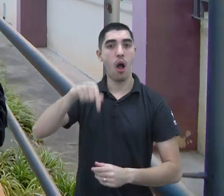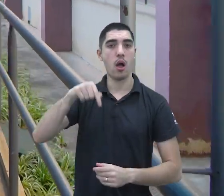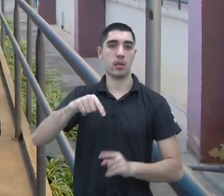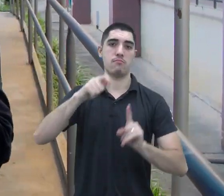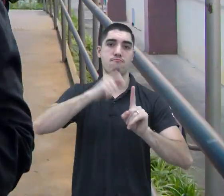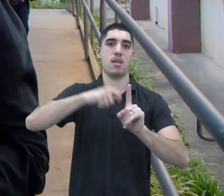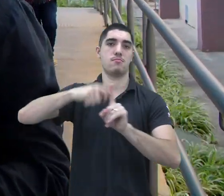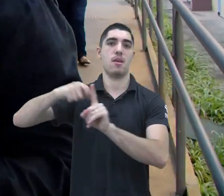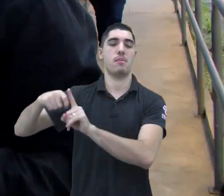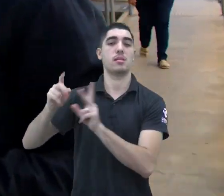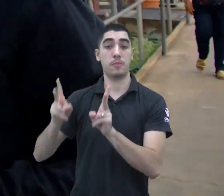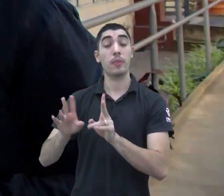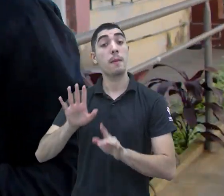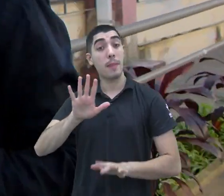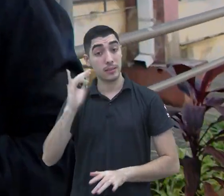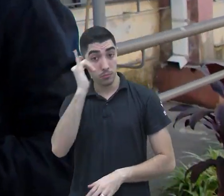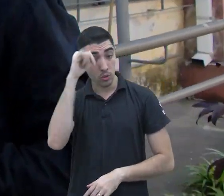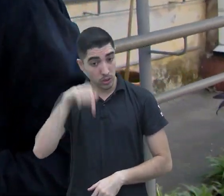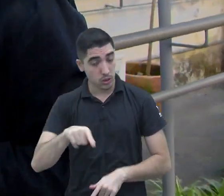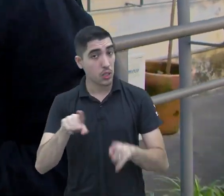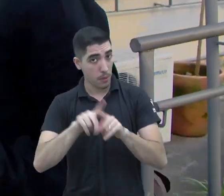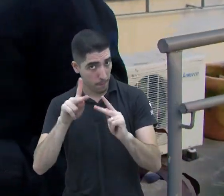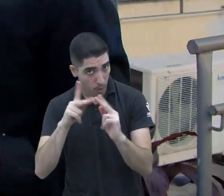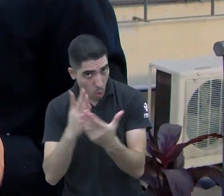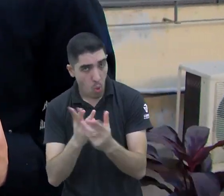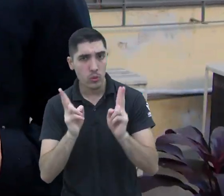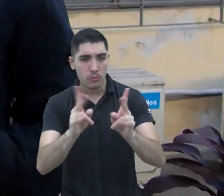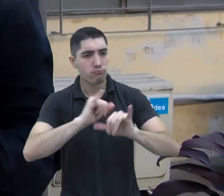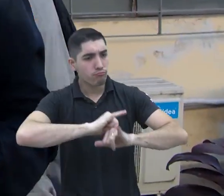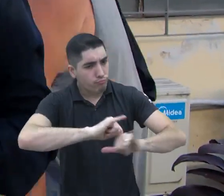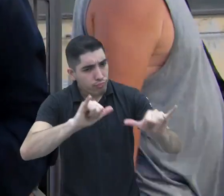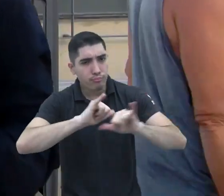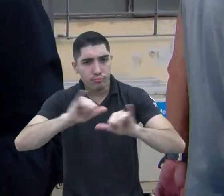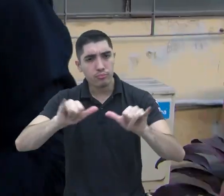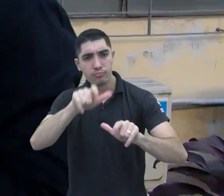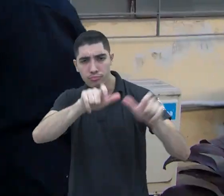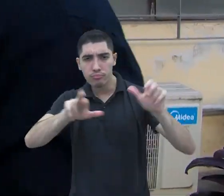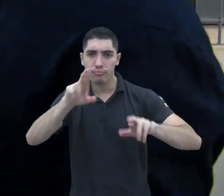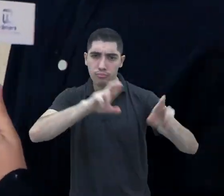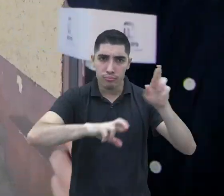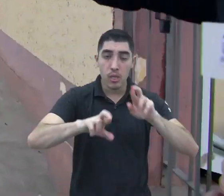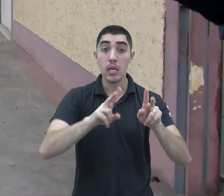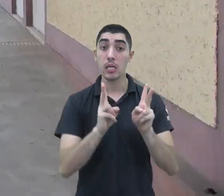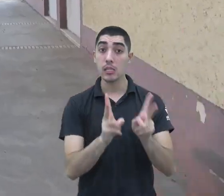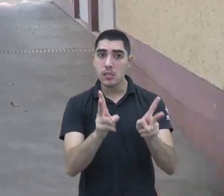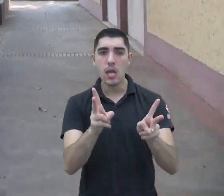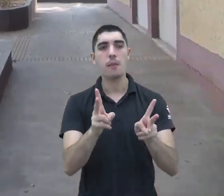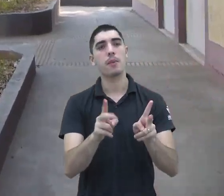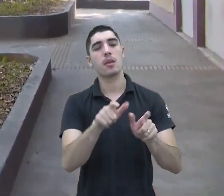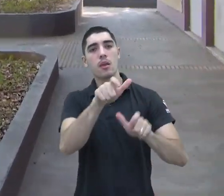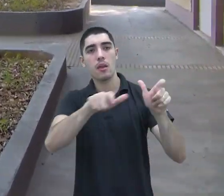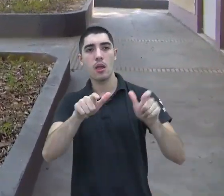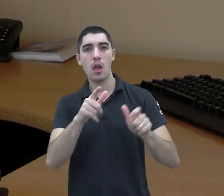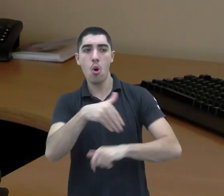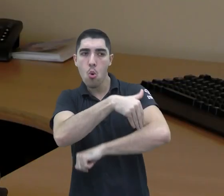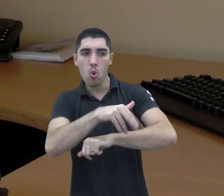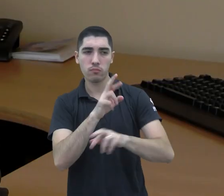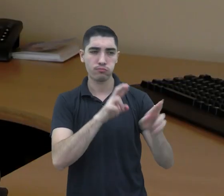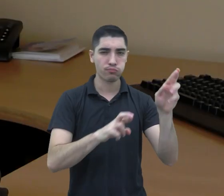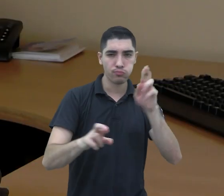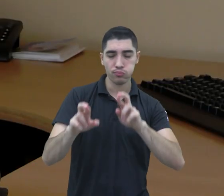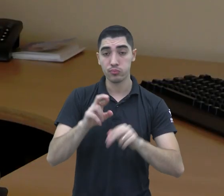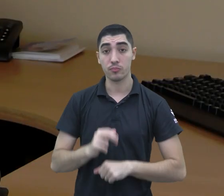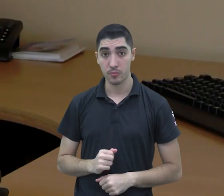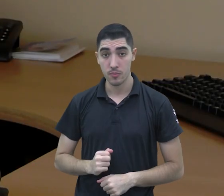o PROCON também trabalha na conscientização e principalmente fiscalização nas ruas. A diretora